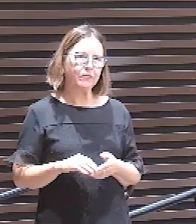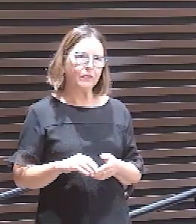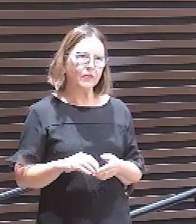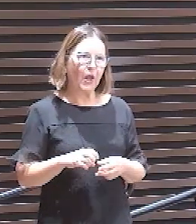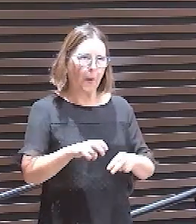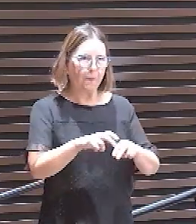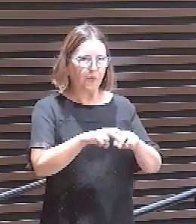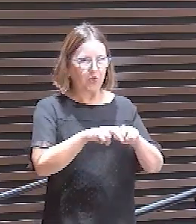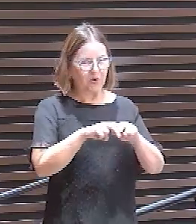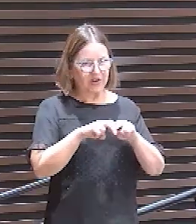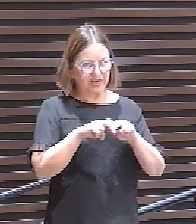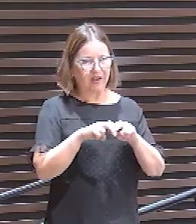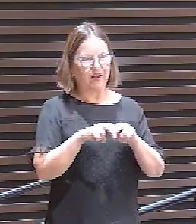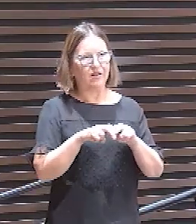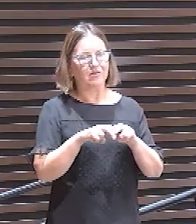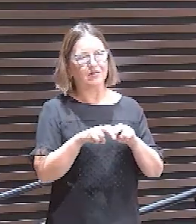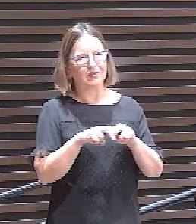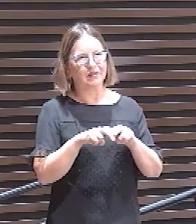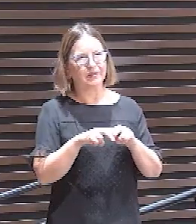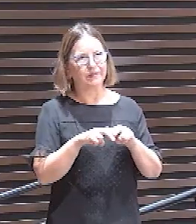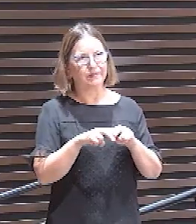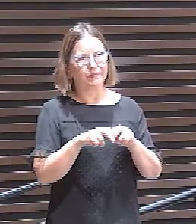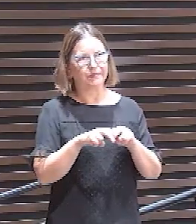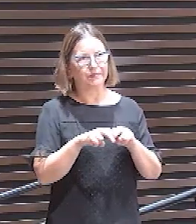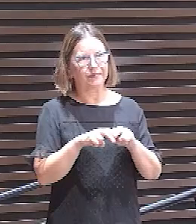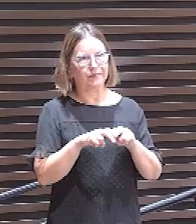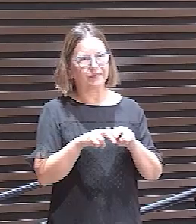existe da